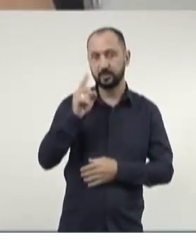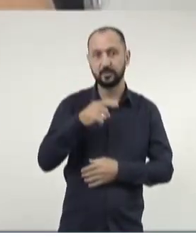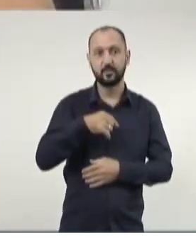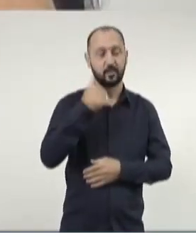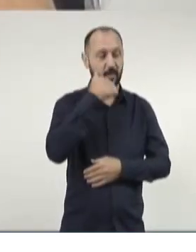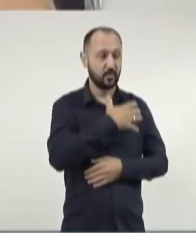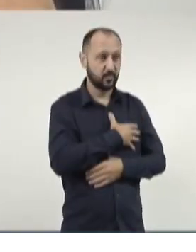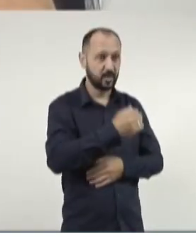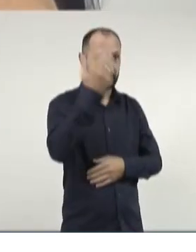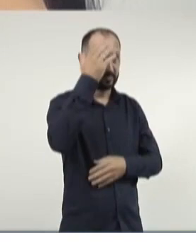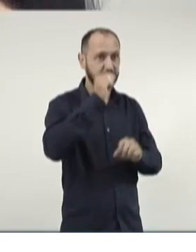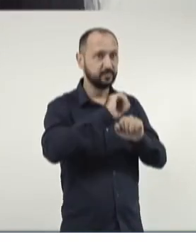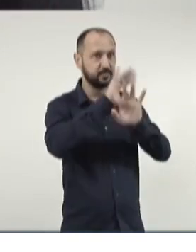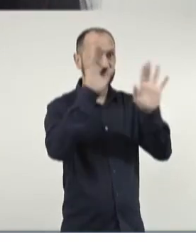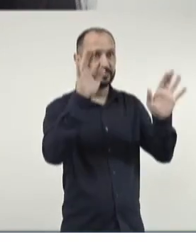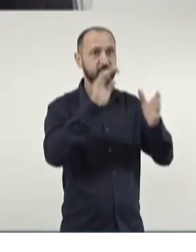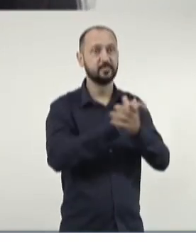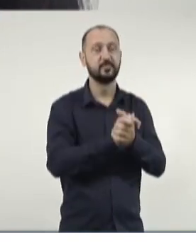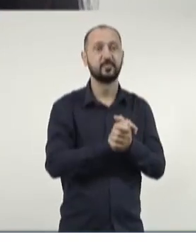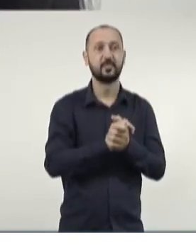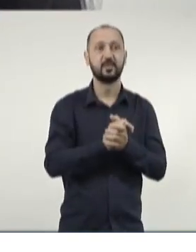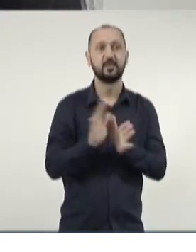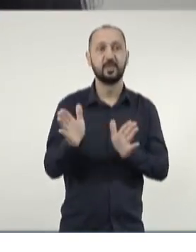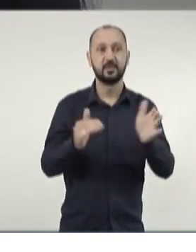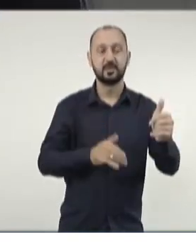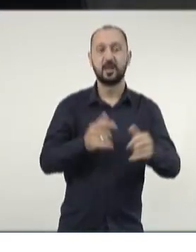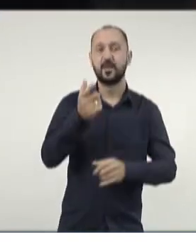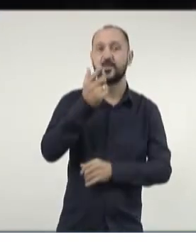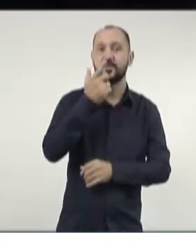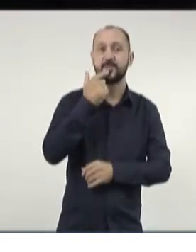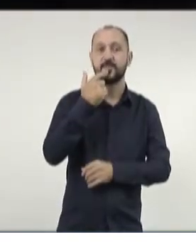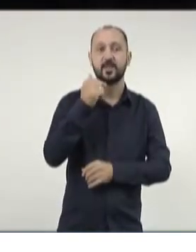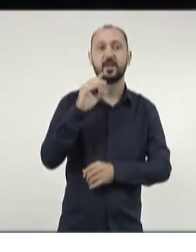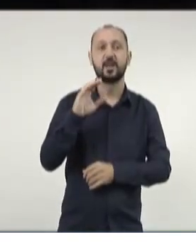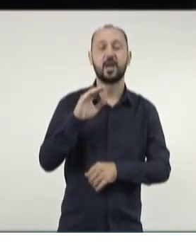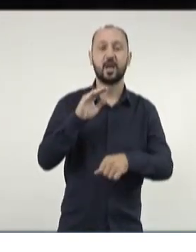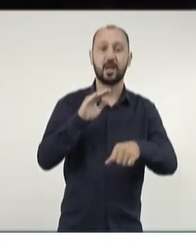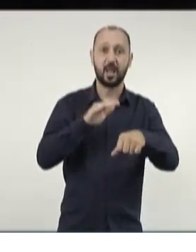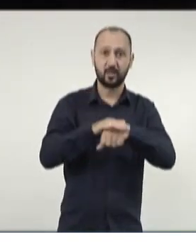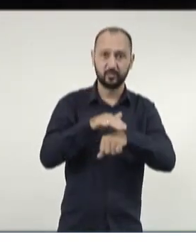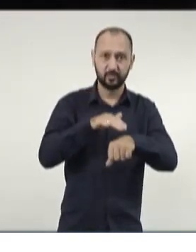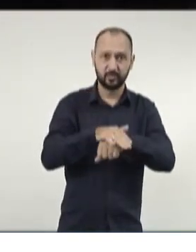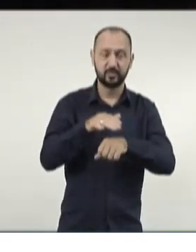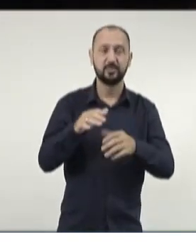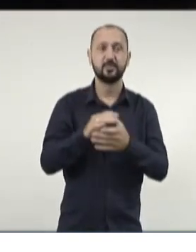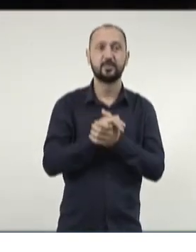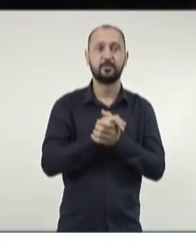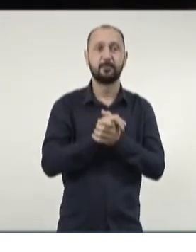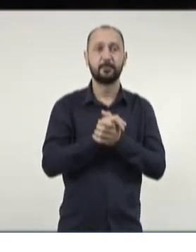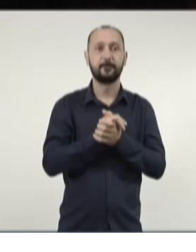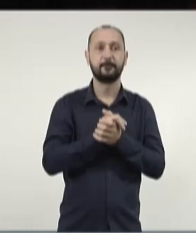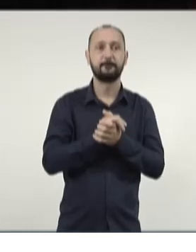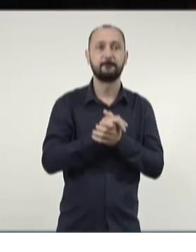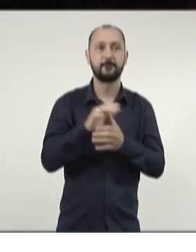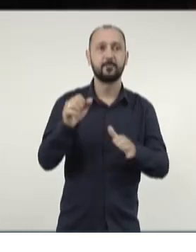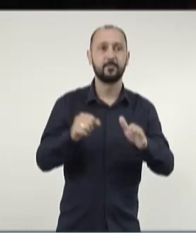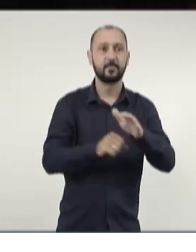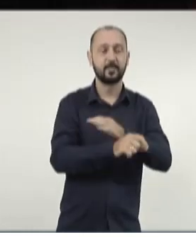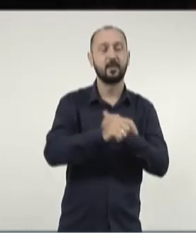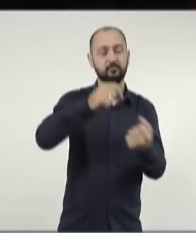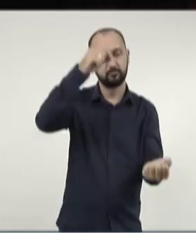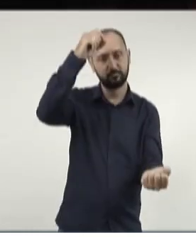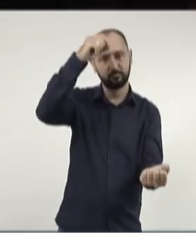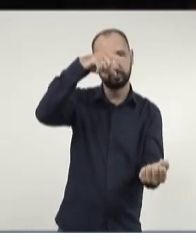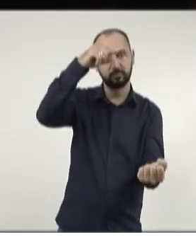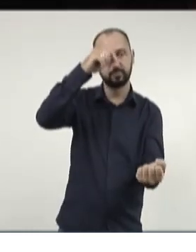filha entendeu. Nós tiramos ela da sala vermelha aquela noite, colocamos e mantivemos a droga